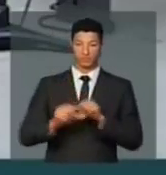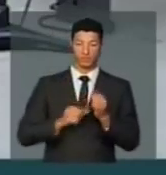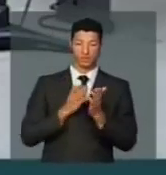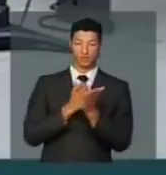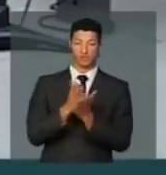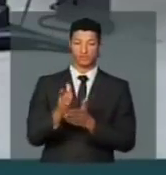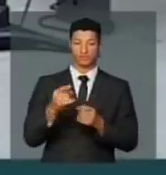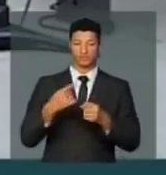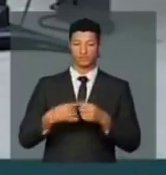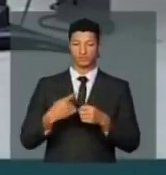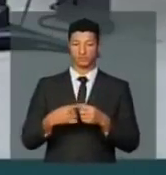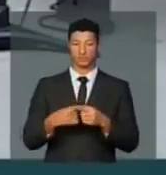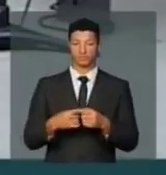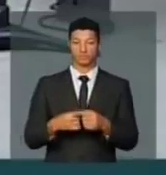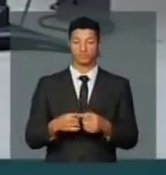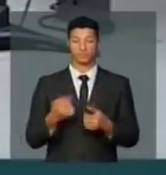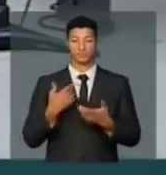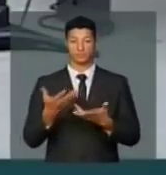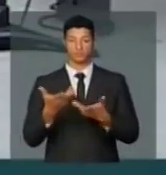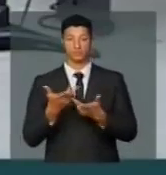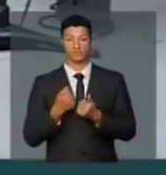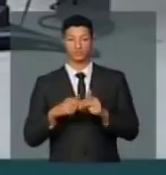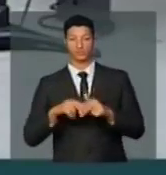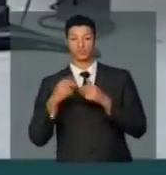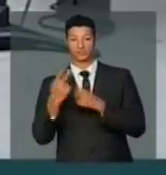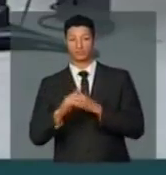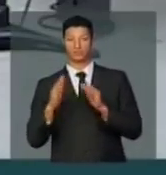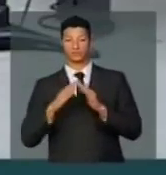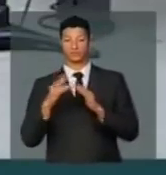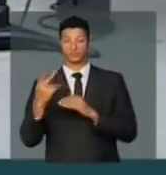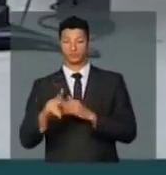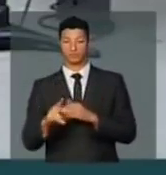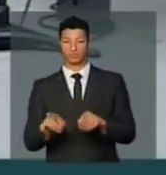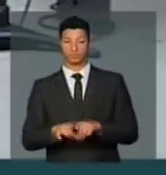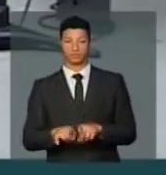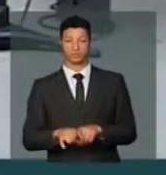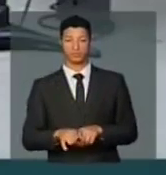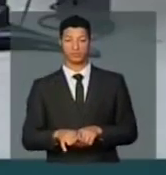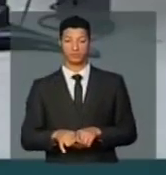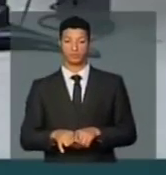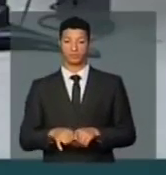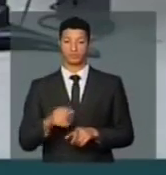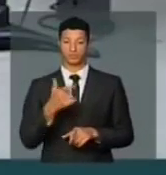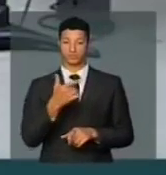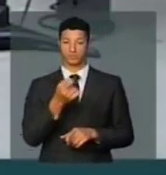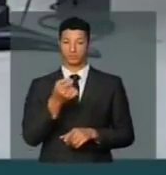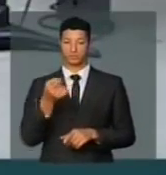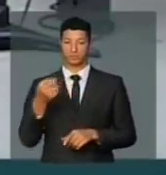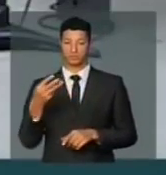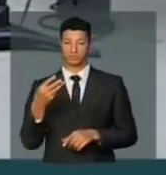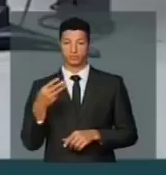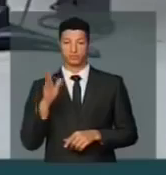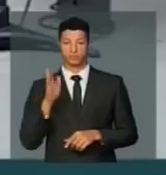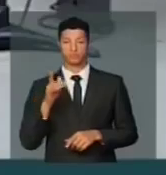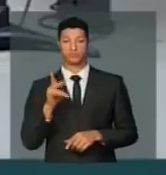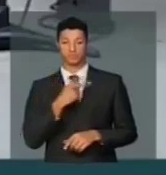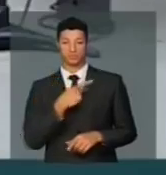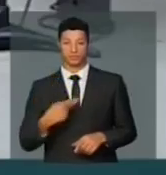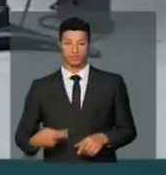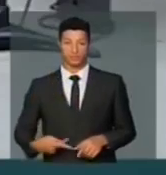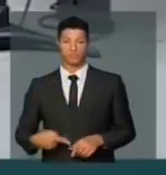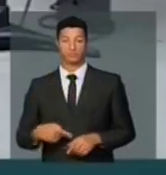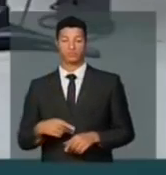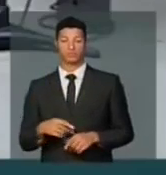daquela cidade. Eu fui recebida por ele na casa dele, isso foi em 2003, ele já era presidente